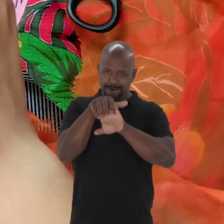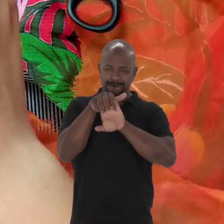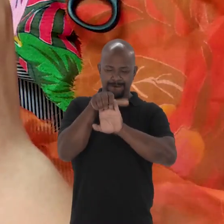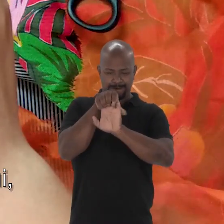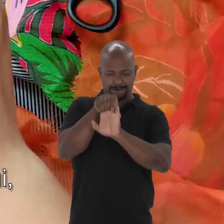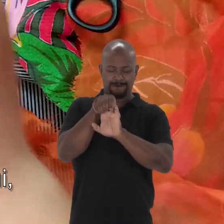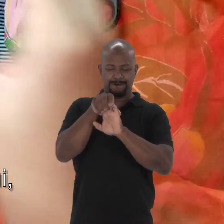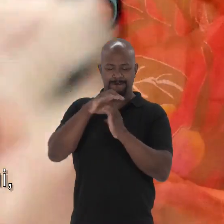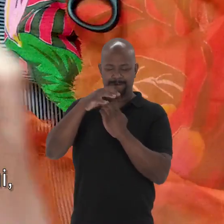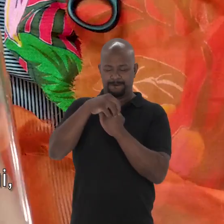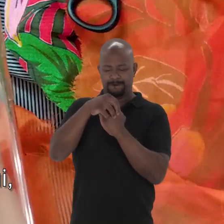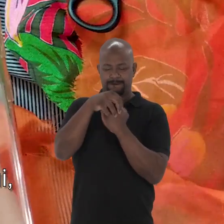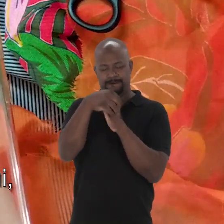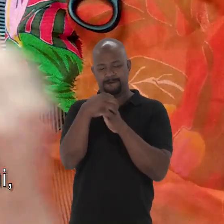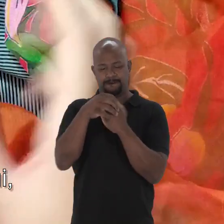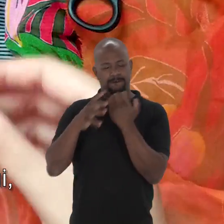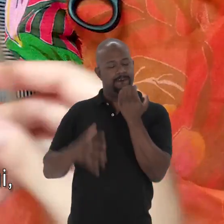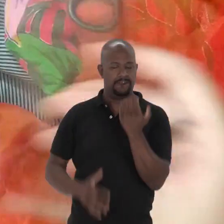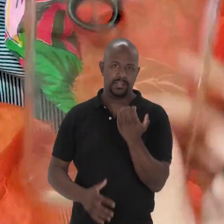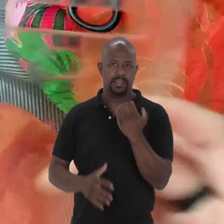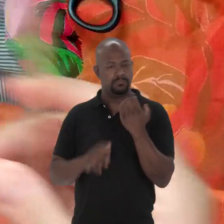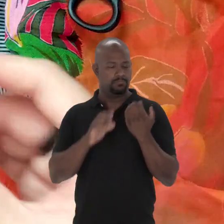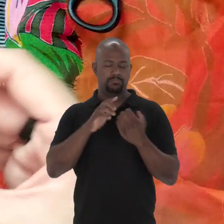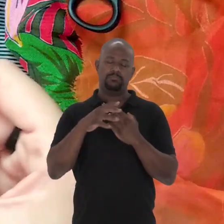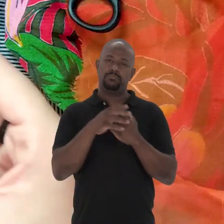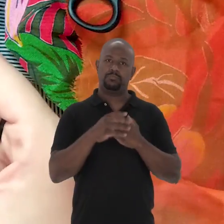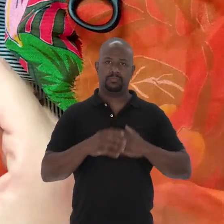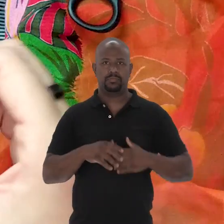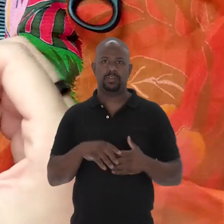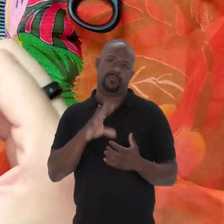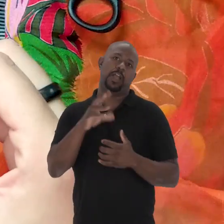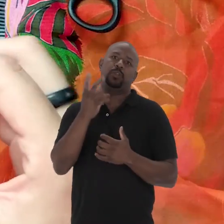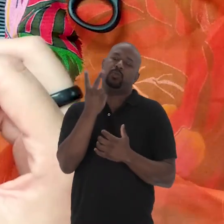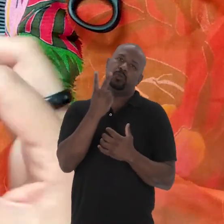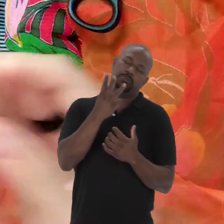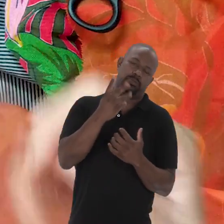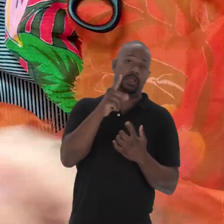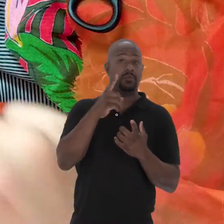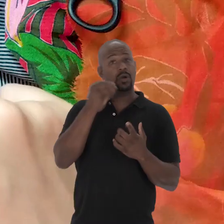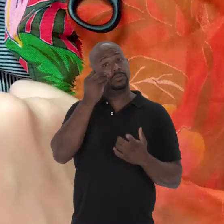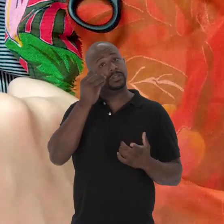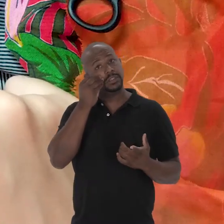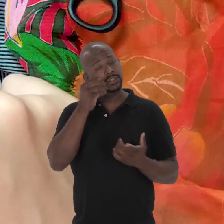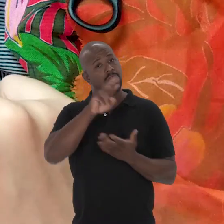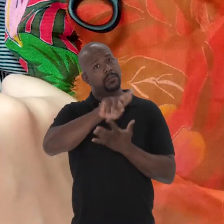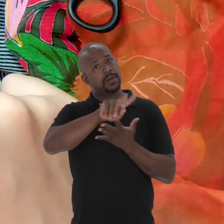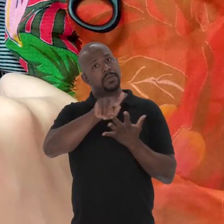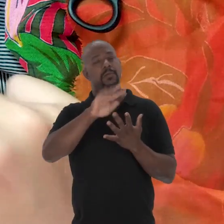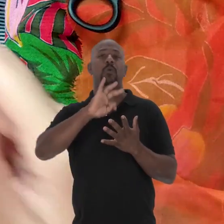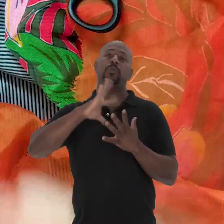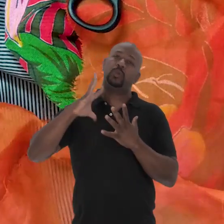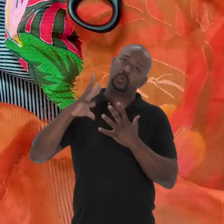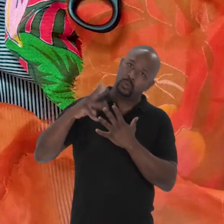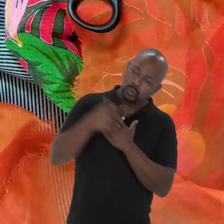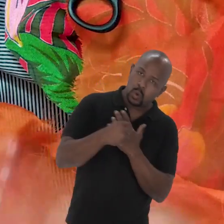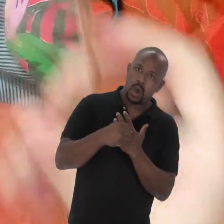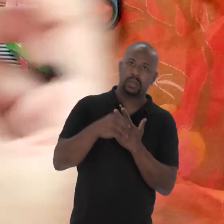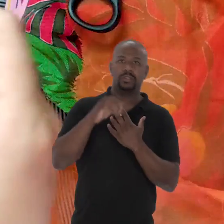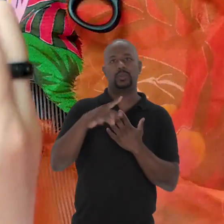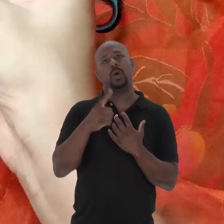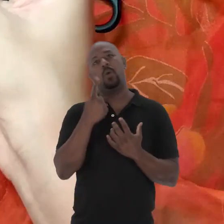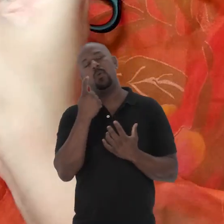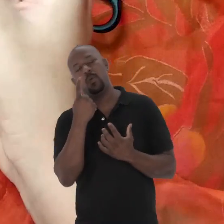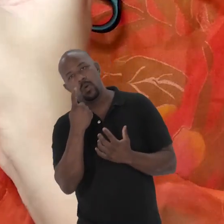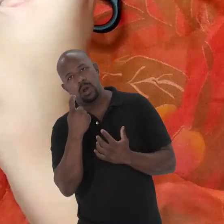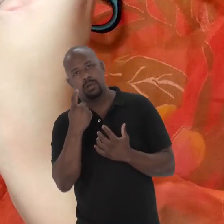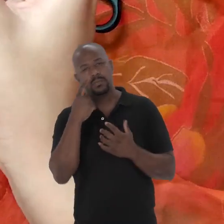câmera. Tira a capa. Funciona direitinho aqui. Se o seu telefone tiver mais de uma câmera, é interessante testar ele cobrindo todas, cobrindo só uma